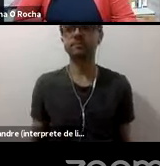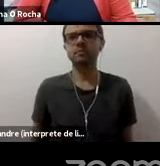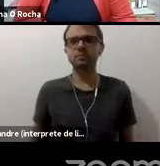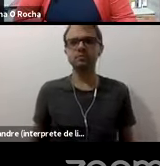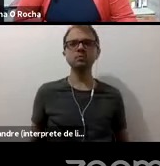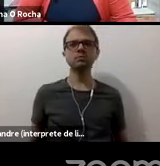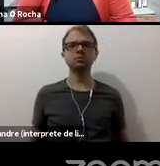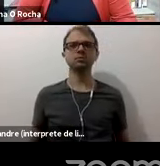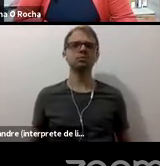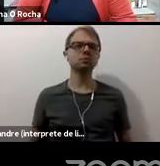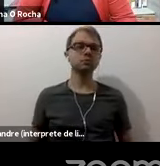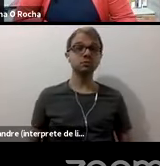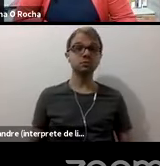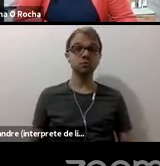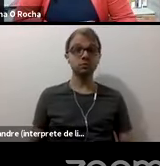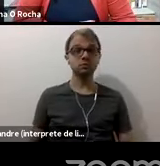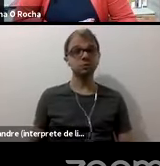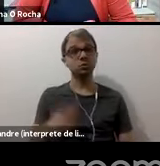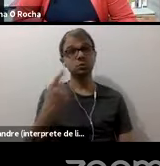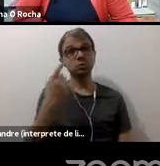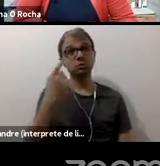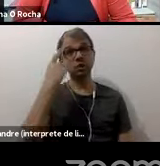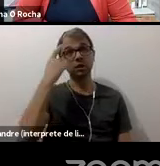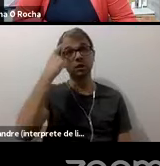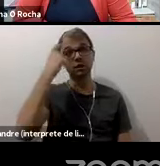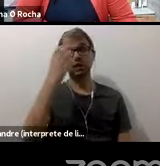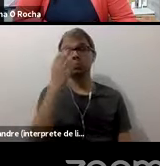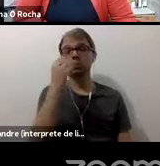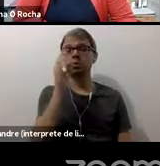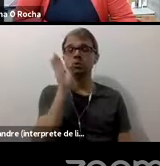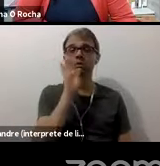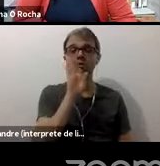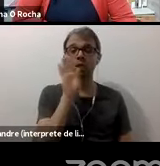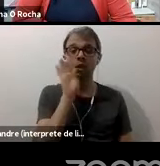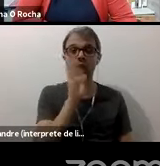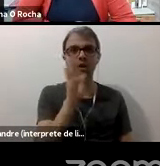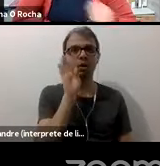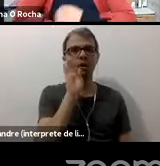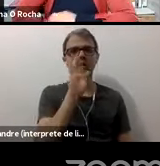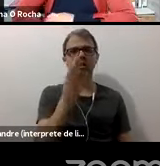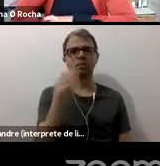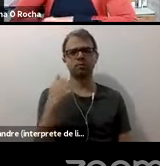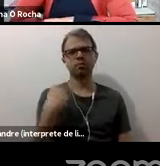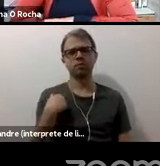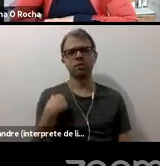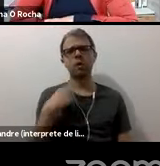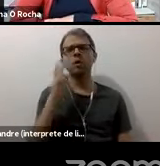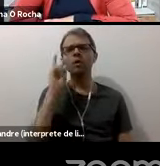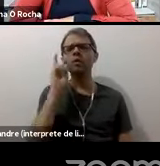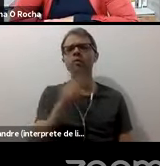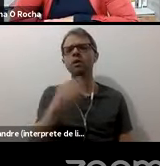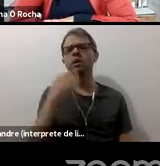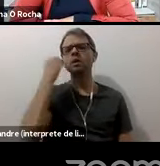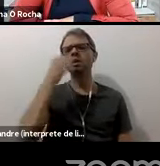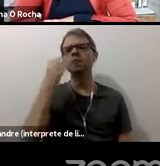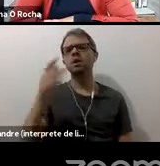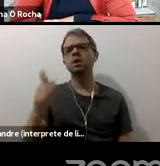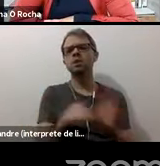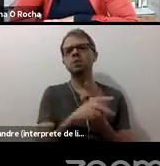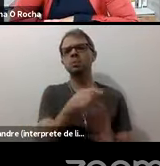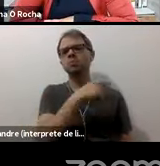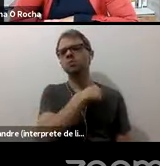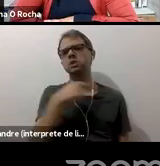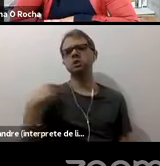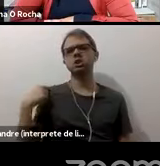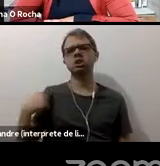ideia bem bacana que foi compartilhada comigo até a partir de uma experiência da China que eu mostrei aqui para as